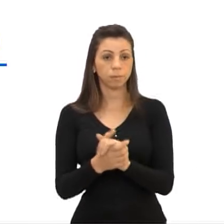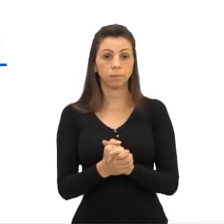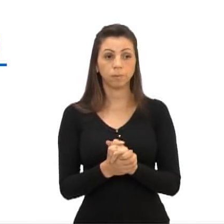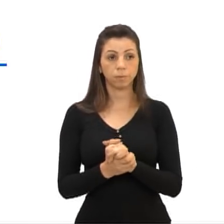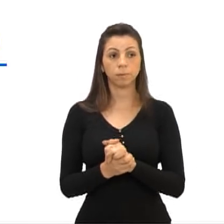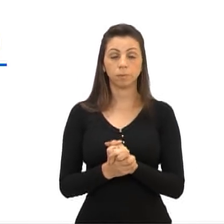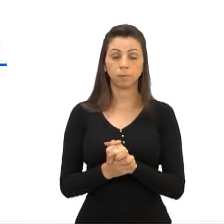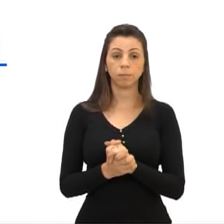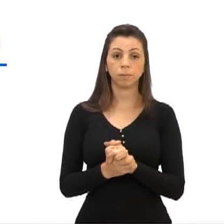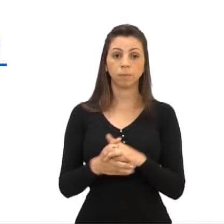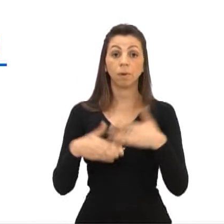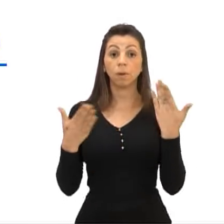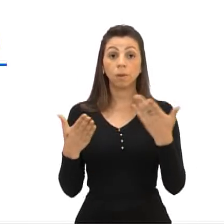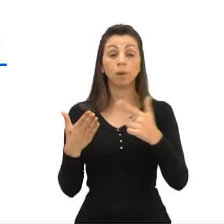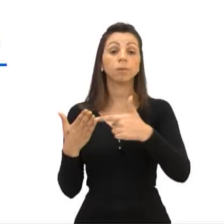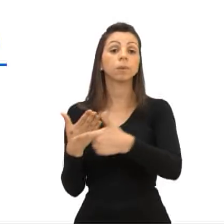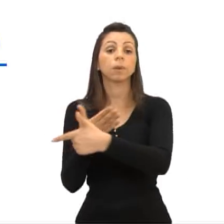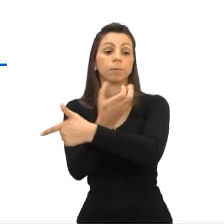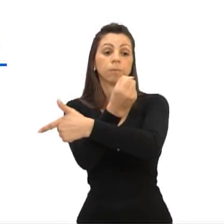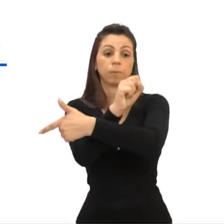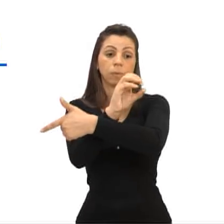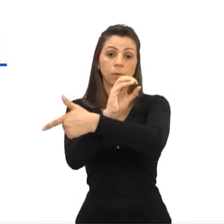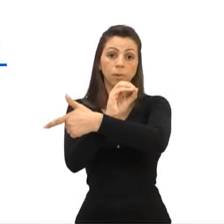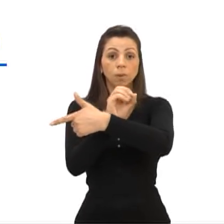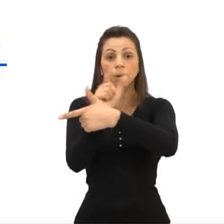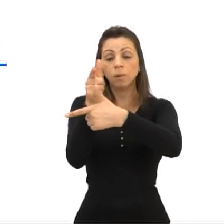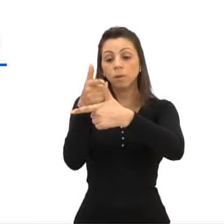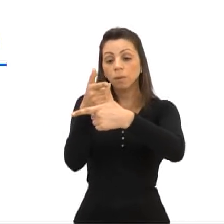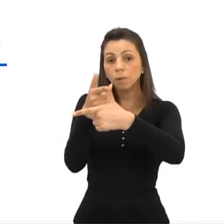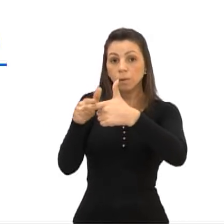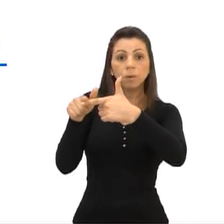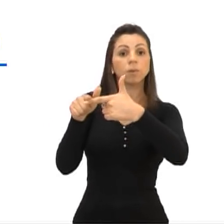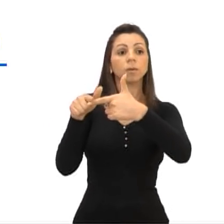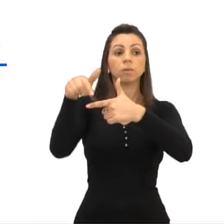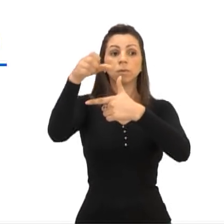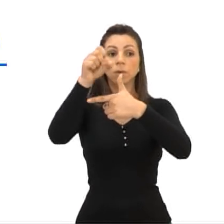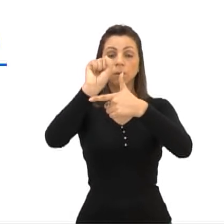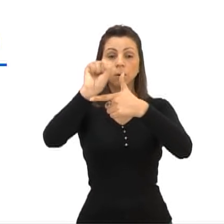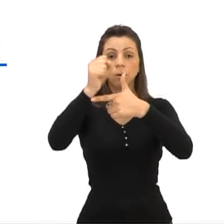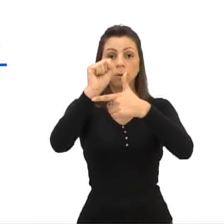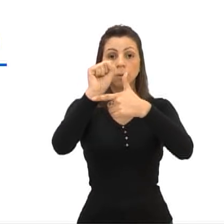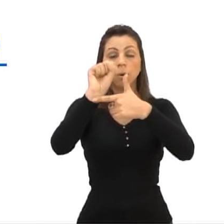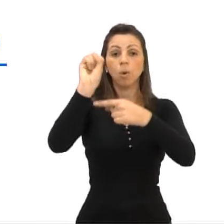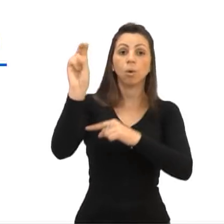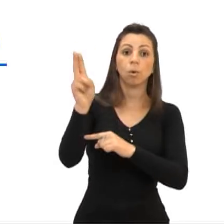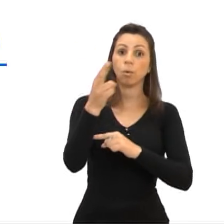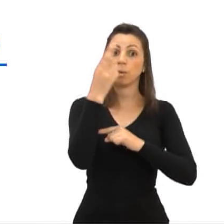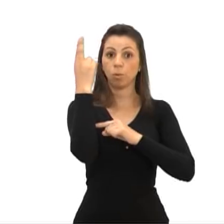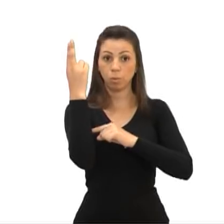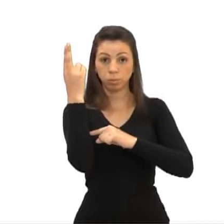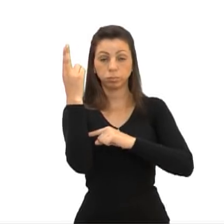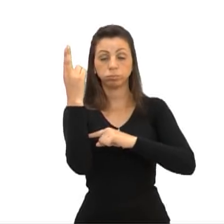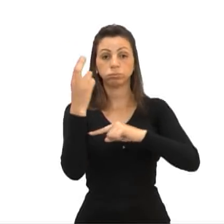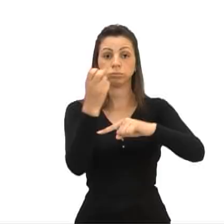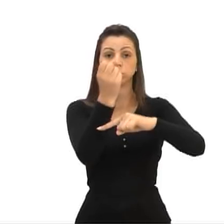ficando 80 dividido por 2 ou 80 sobre 2.